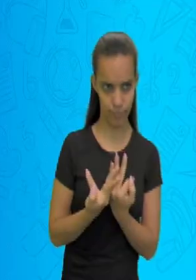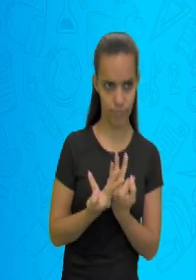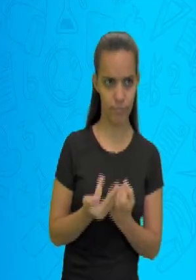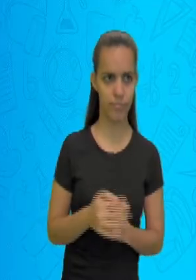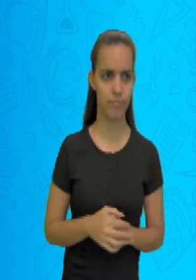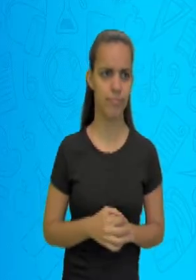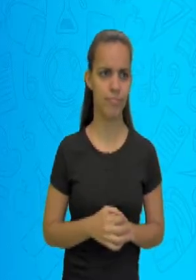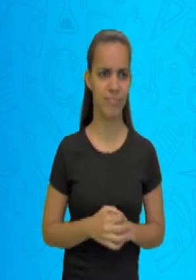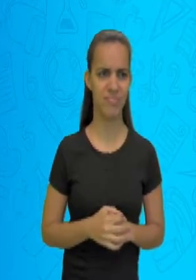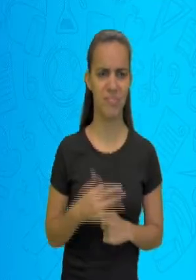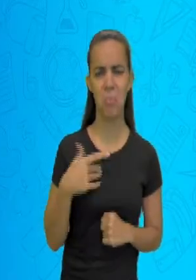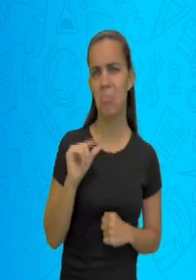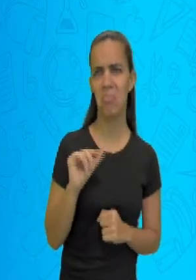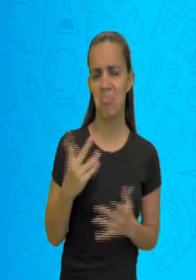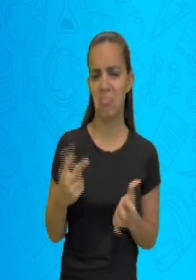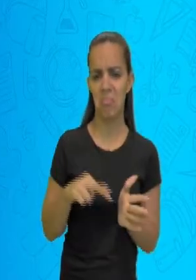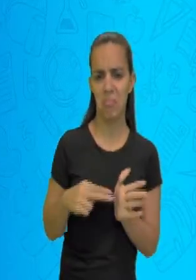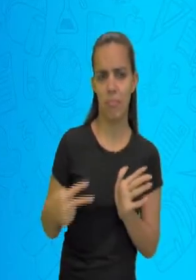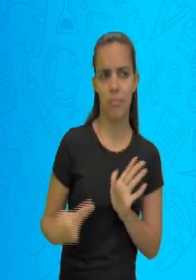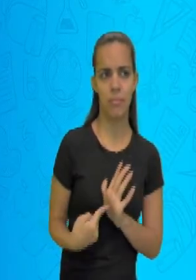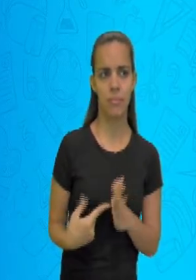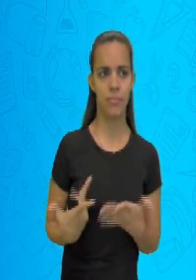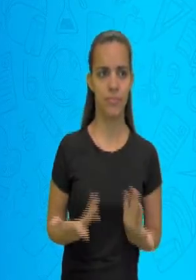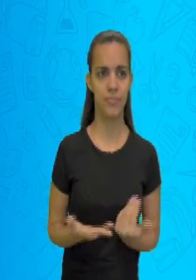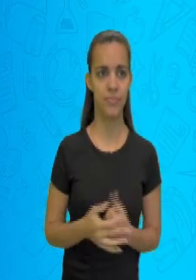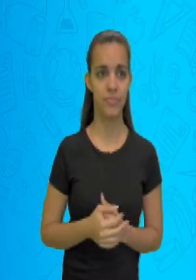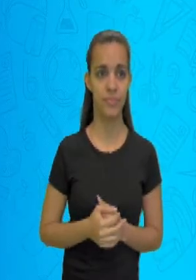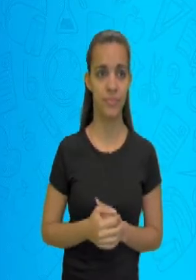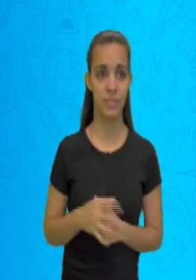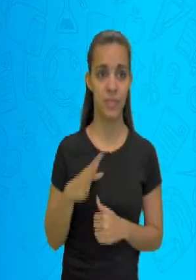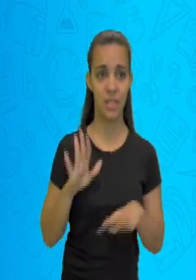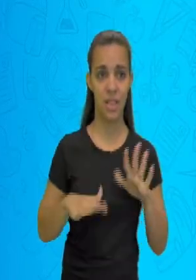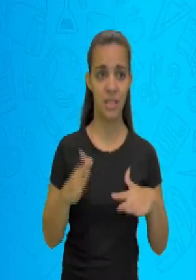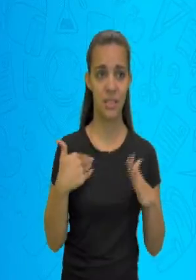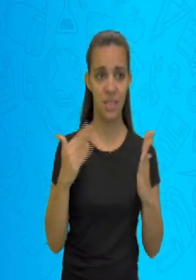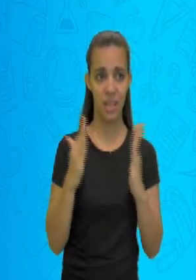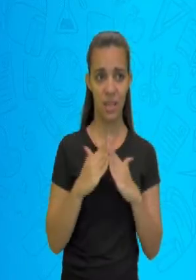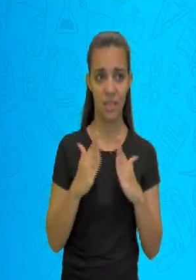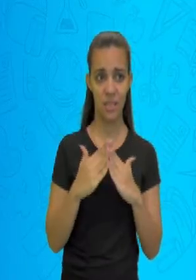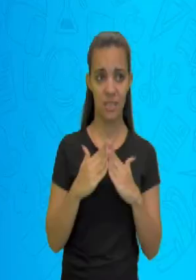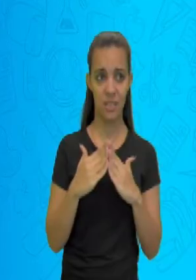multifamiliares. O que isso quer dizer? Às vezes naquela casa